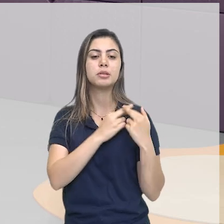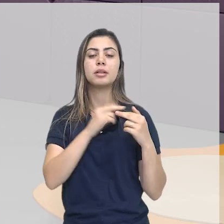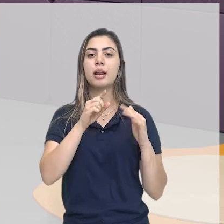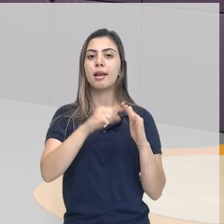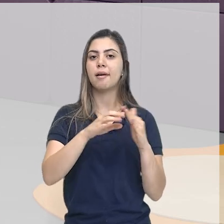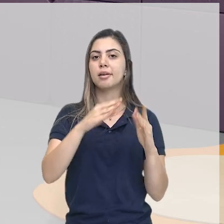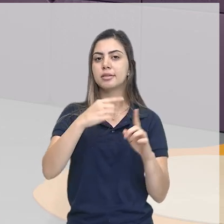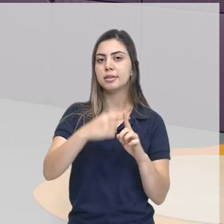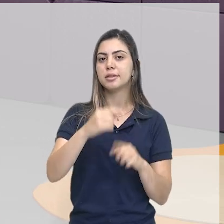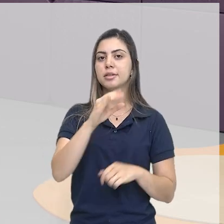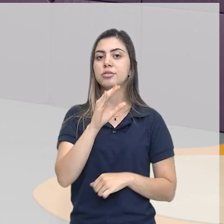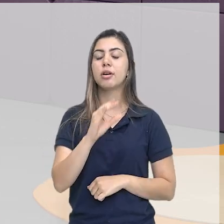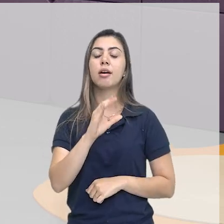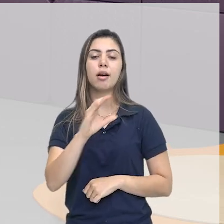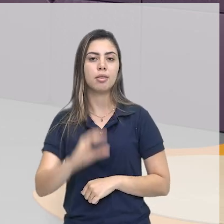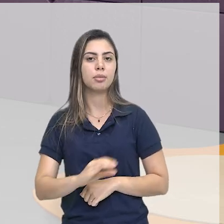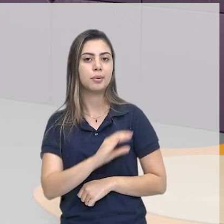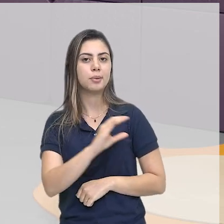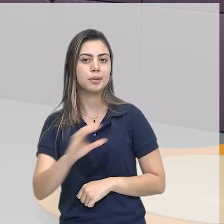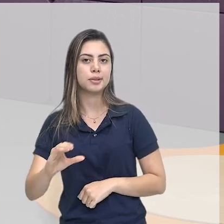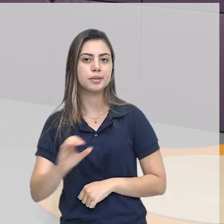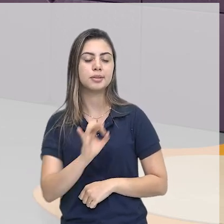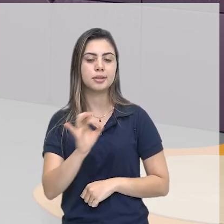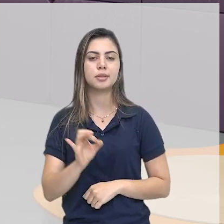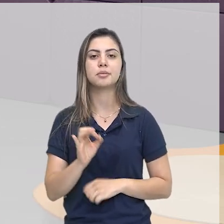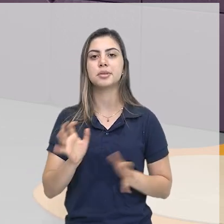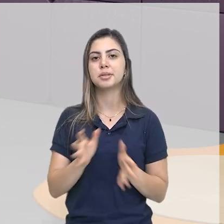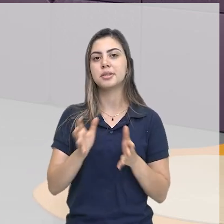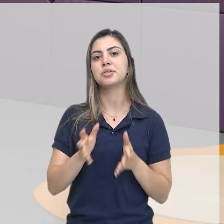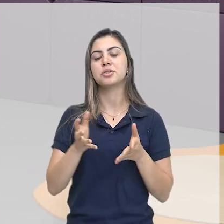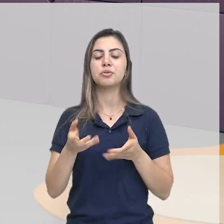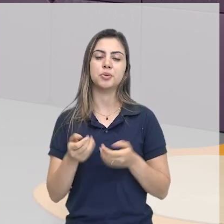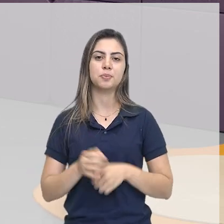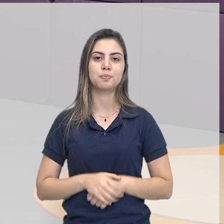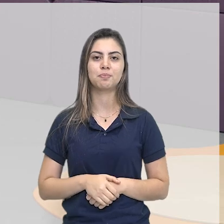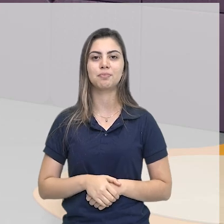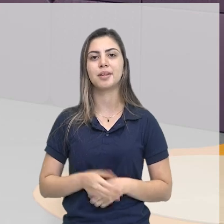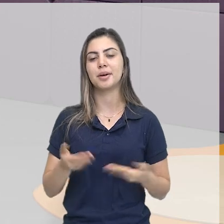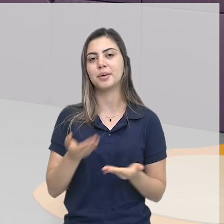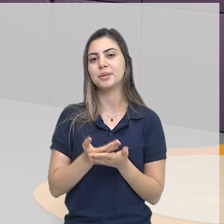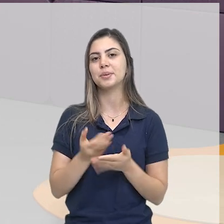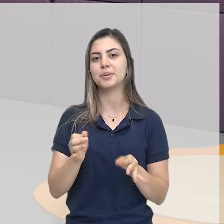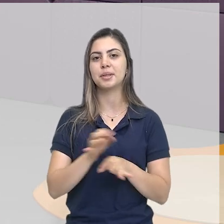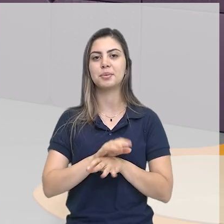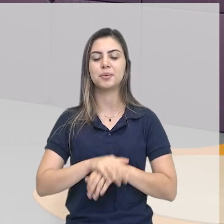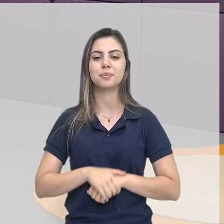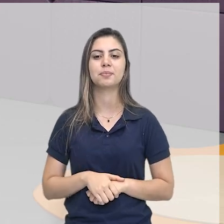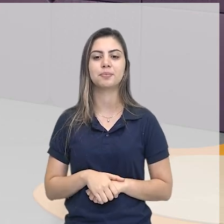Católica, né, na legitimação desse processo. E assim finalizamos a aula.